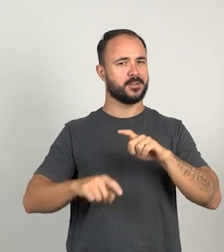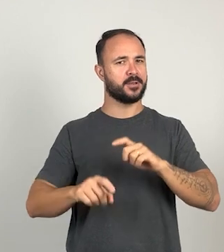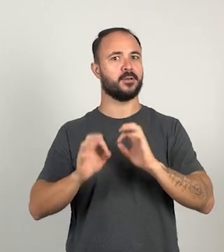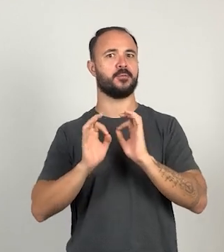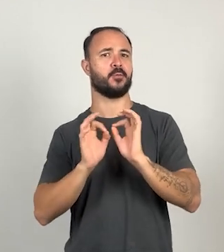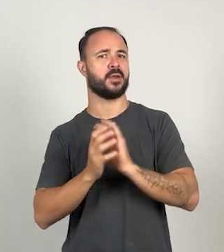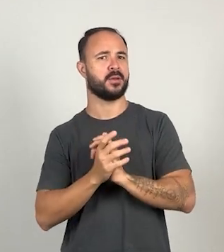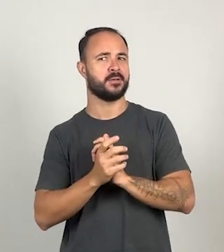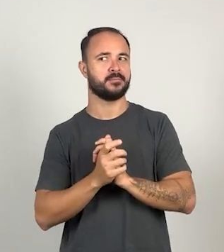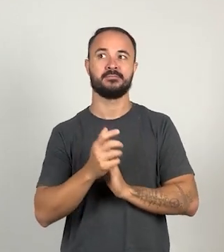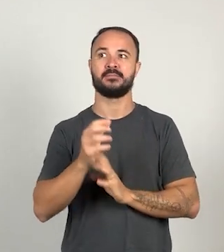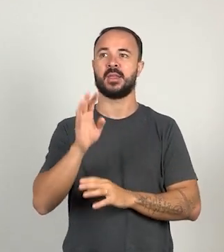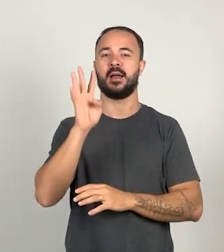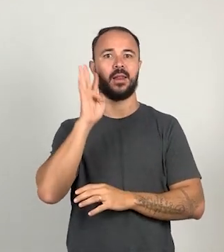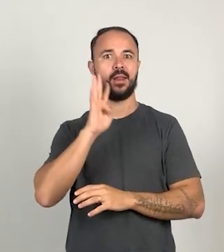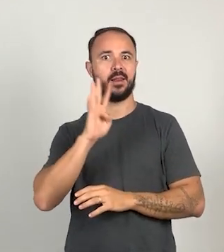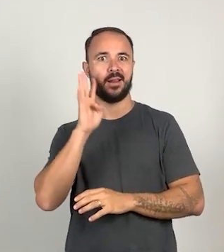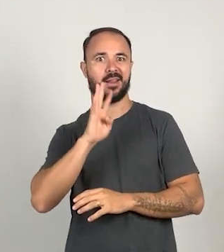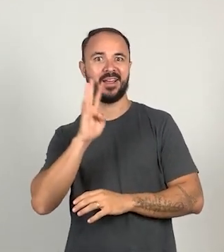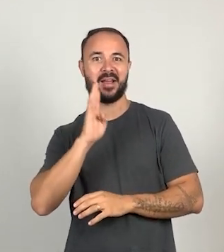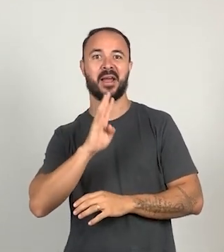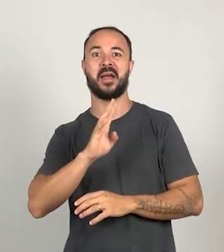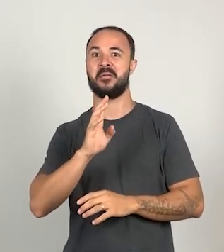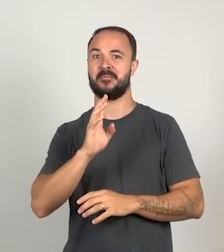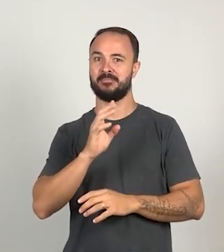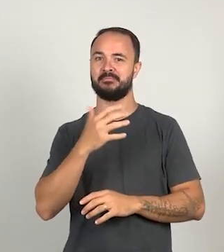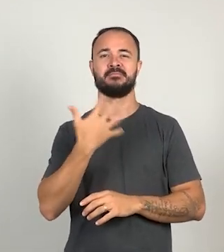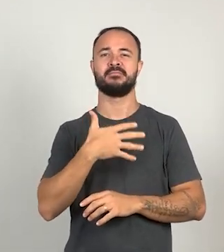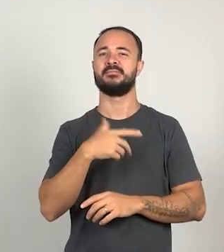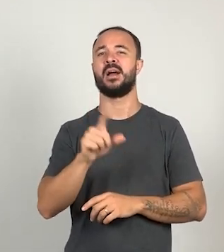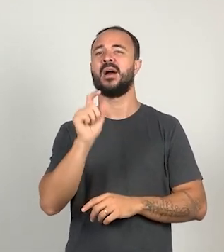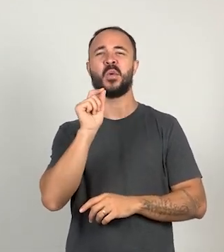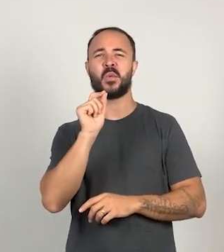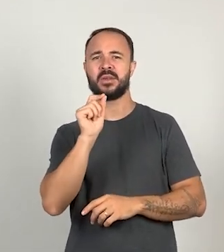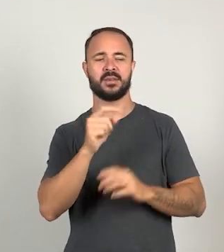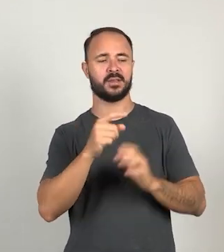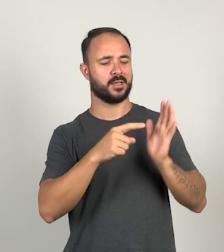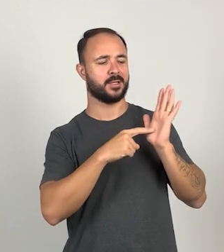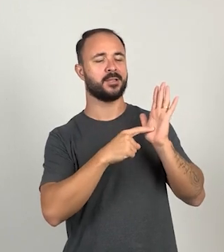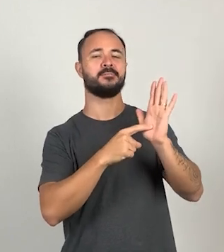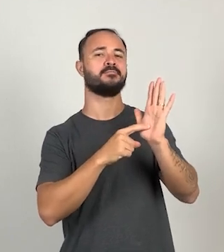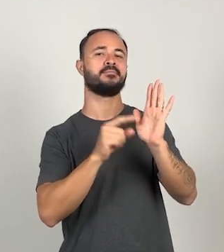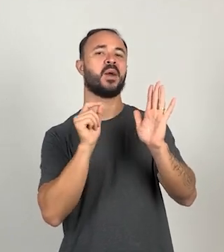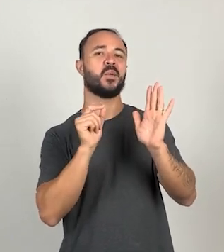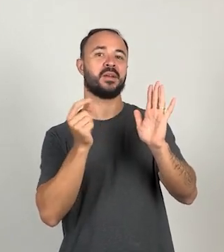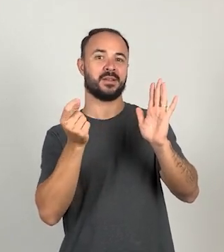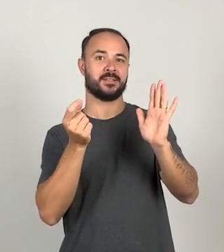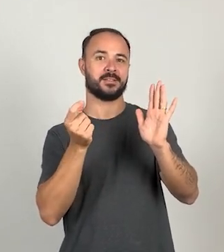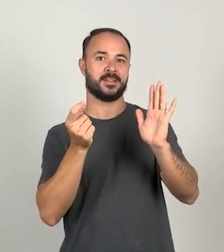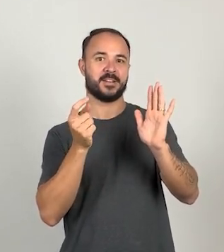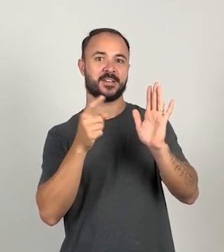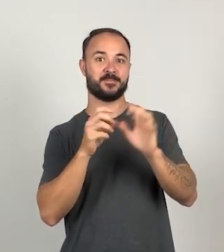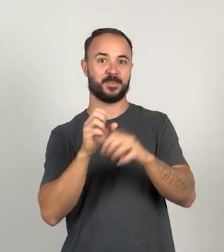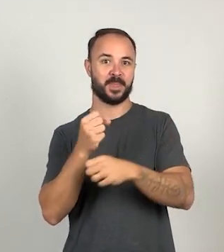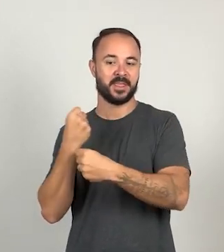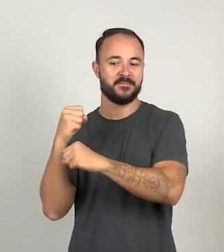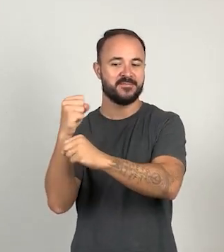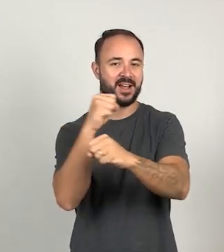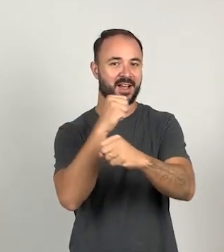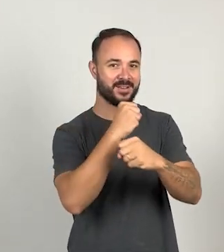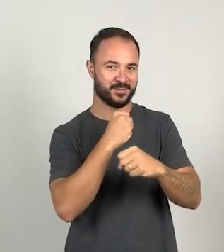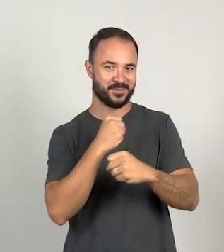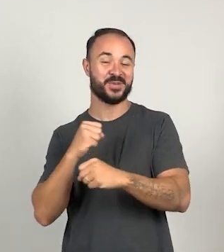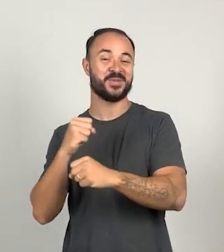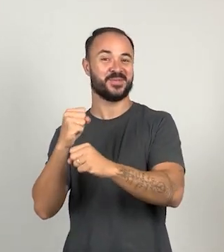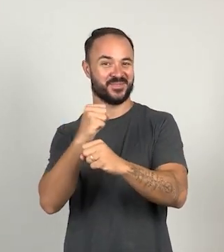Que legal! Que objeto é esse? É uma